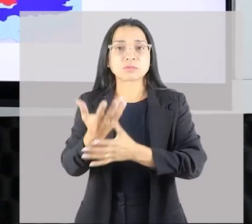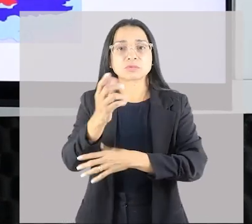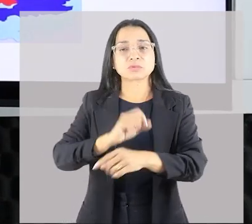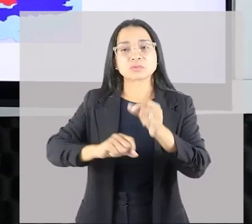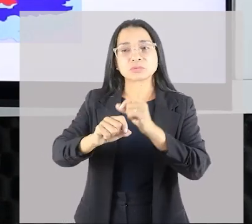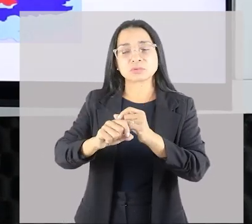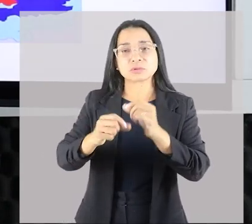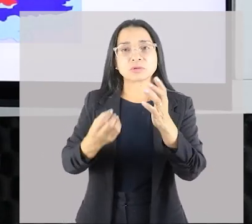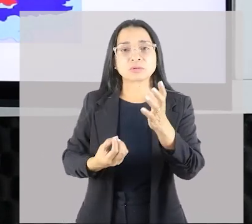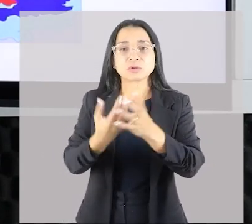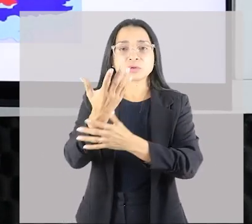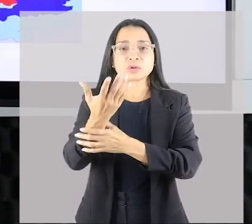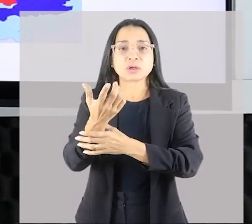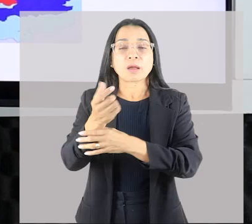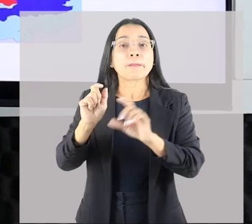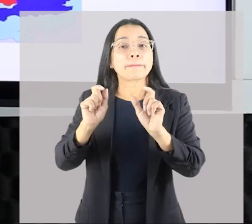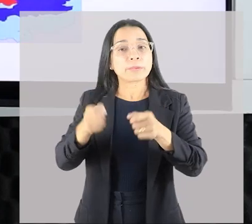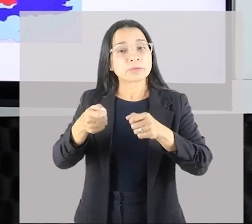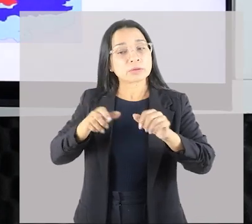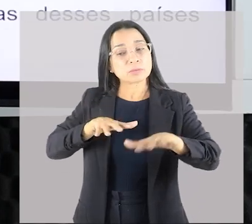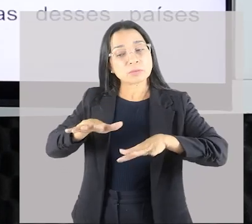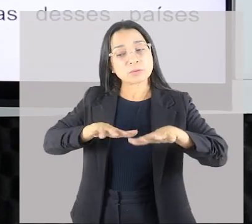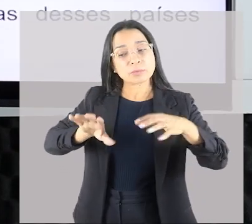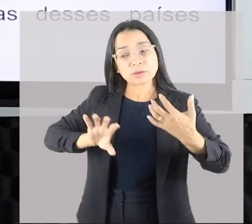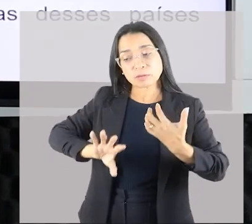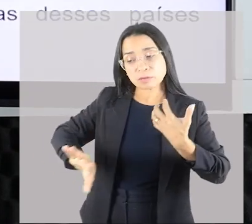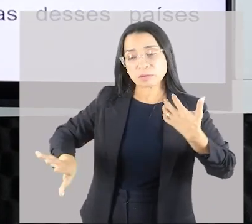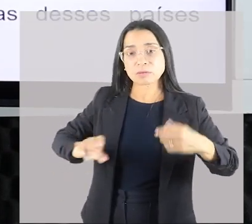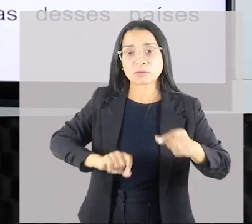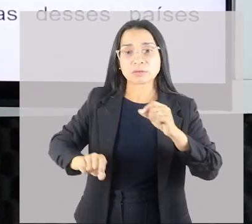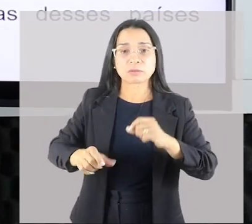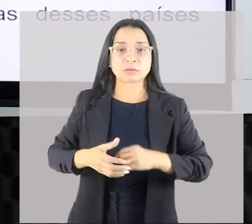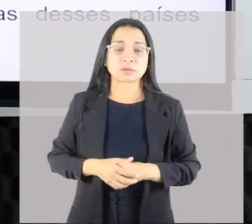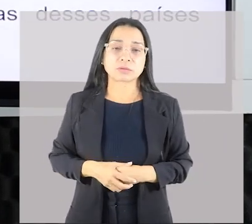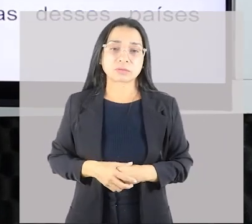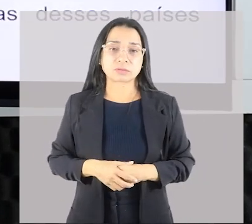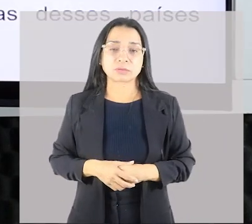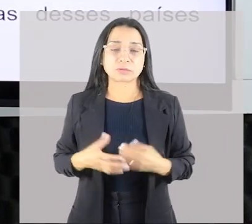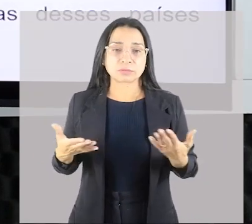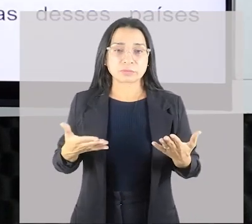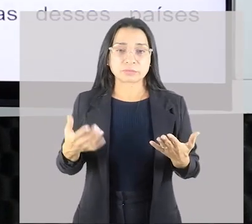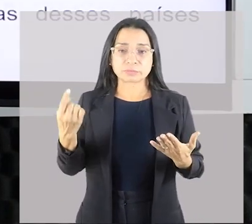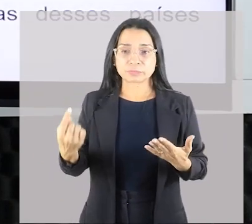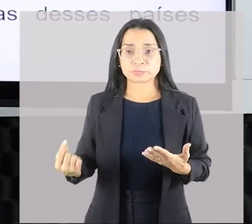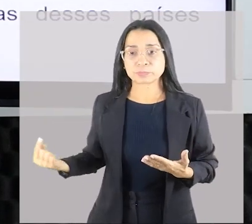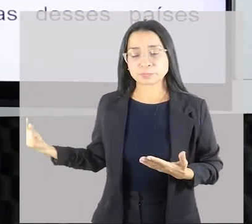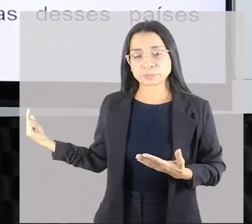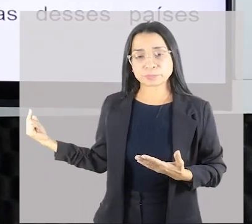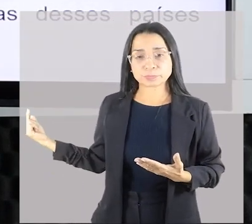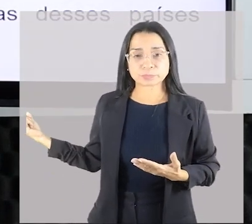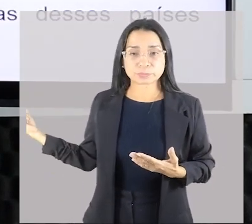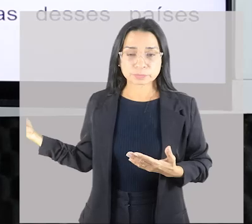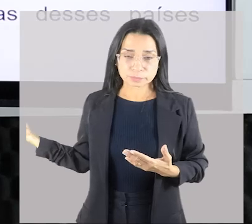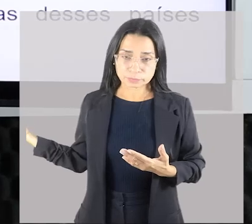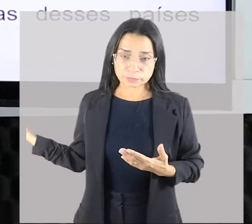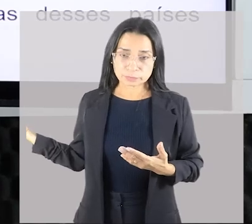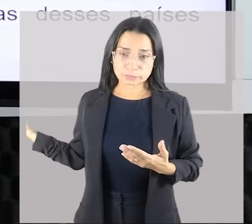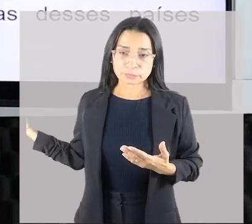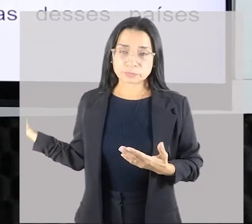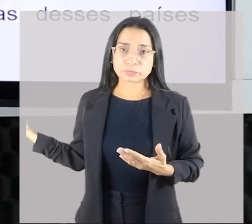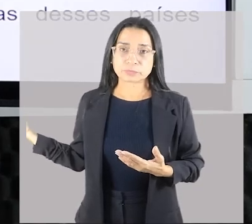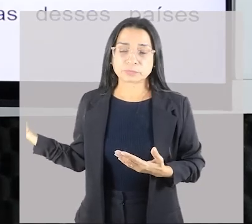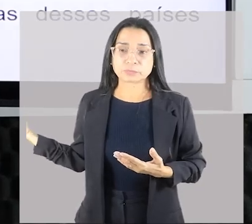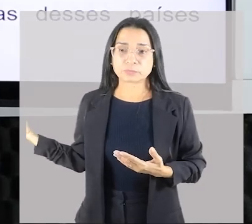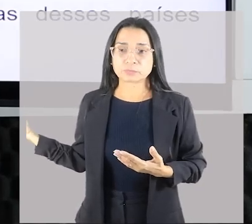novamente possíveis movimentos separatistas. Tá certo? Então, a atual saída do Reino Unido da União Europeia, denominada de